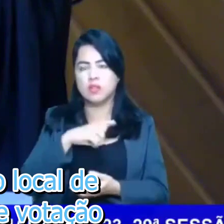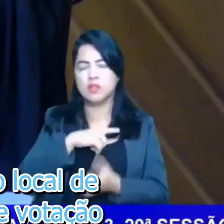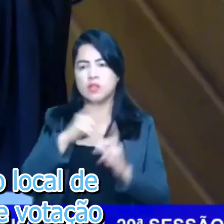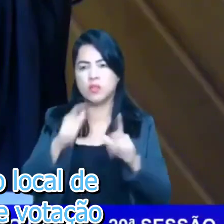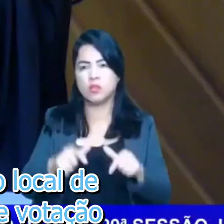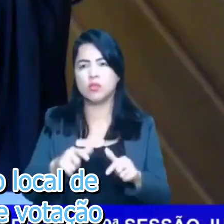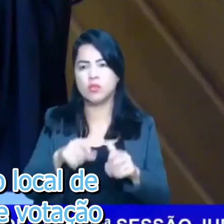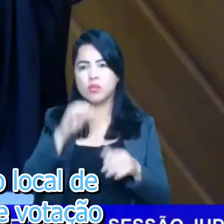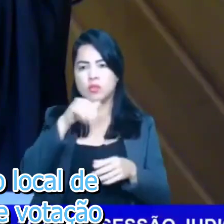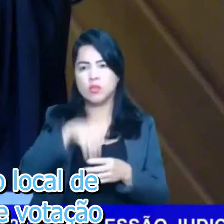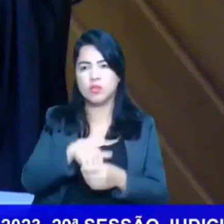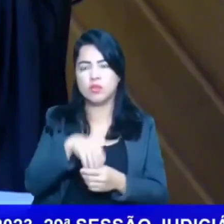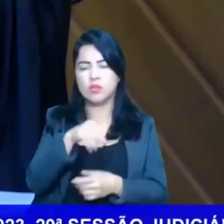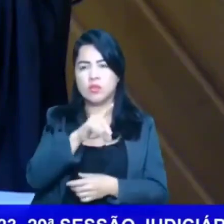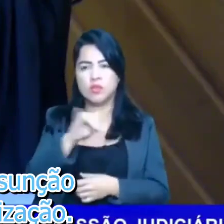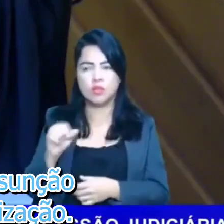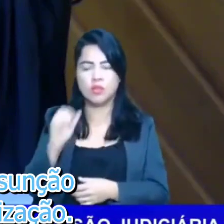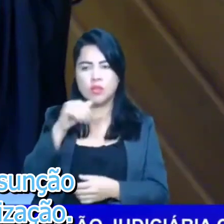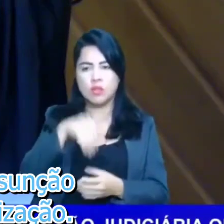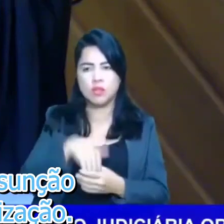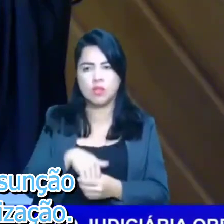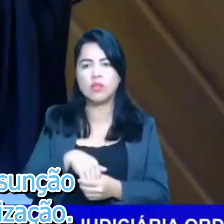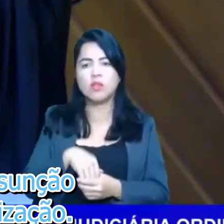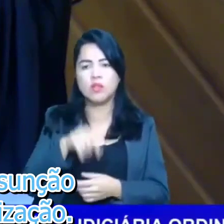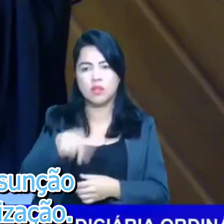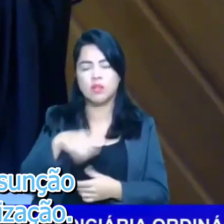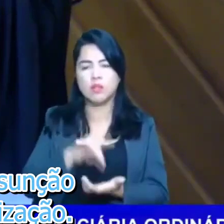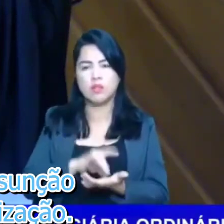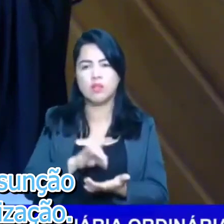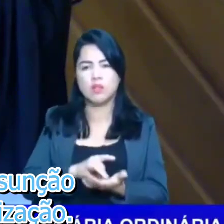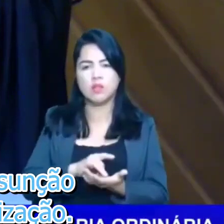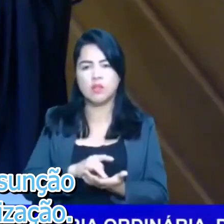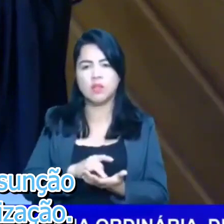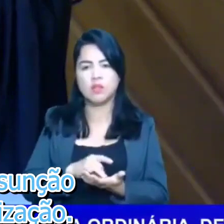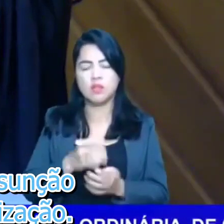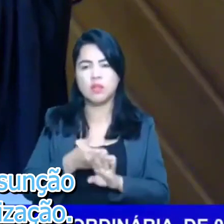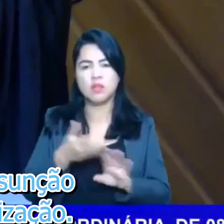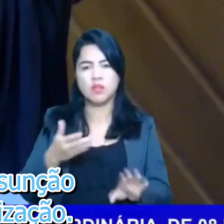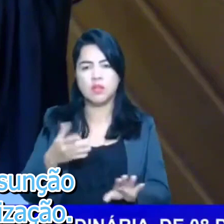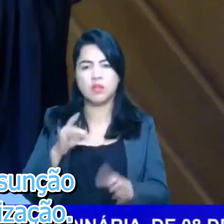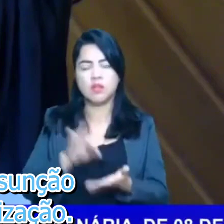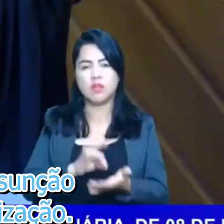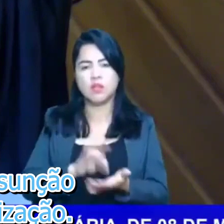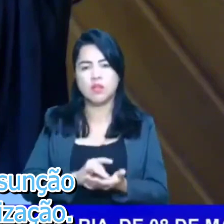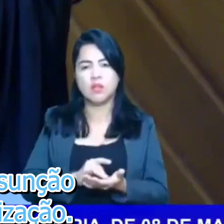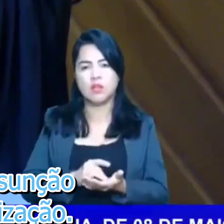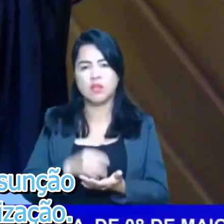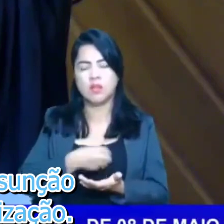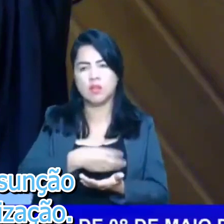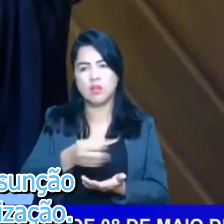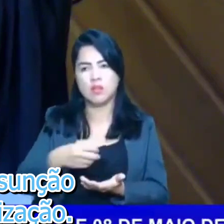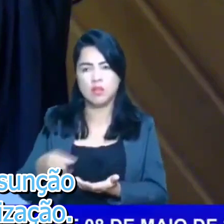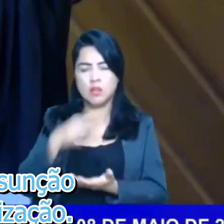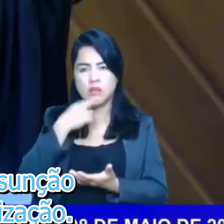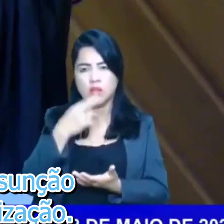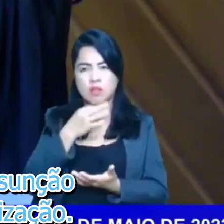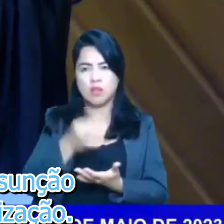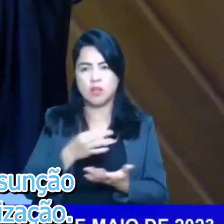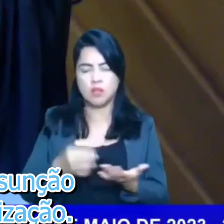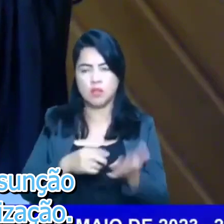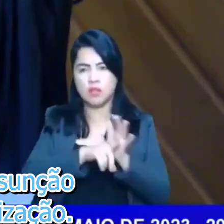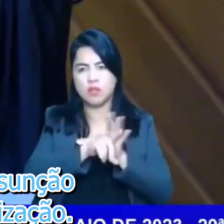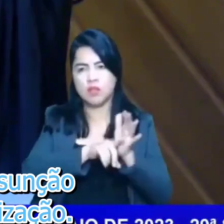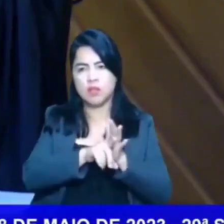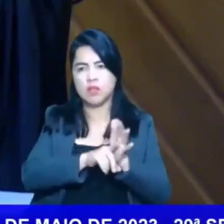local de votação no dia das eleições são suficientes para afastar a presunção relativa de veracidade conferida ao relatório de